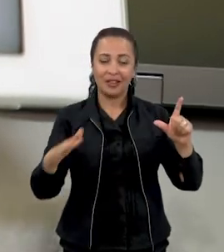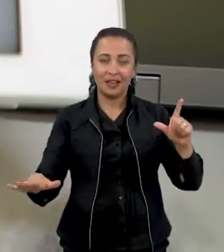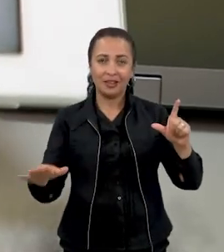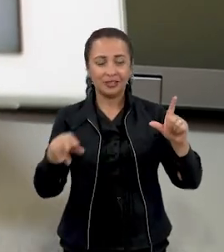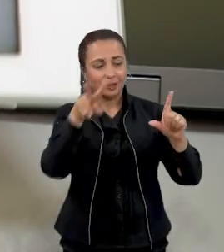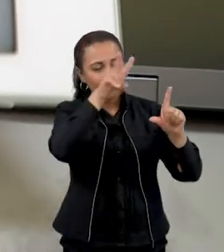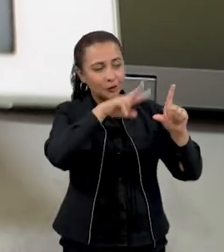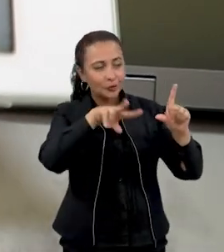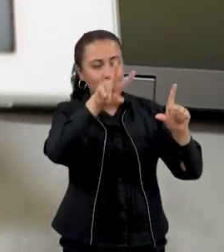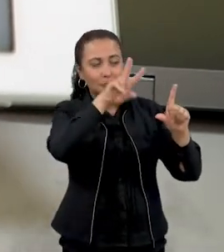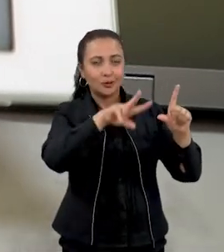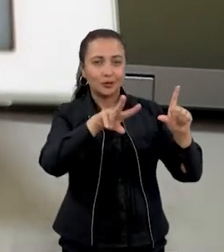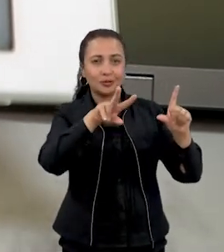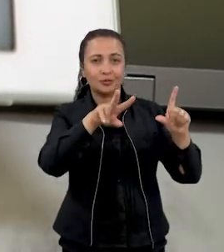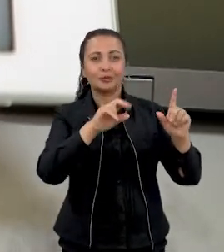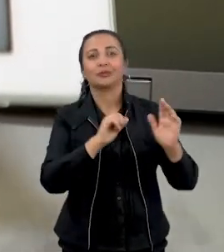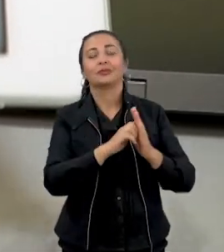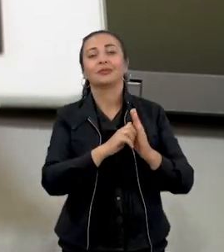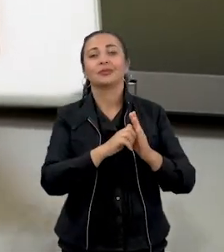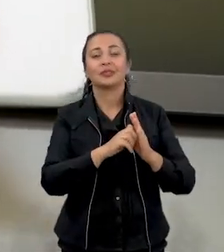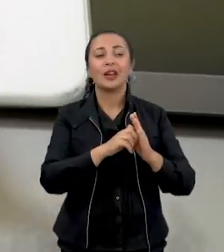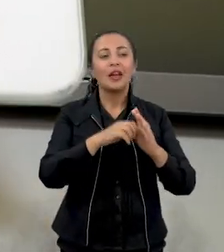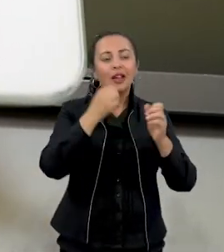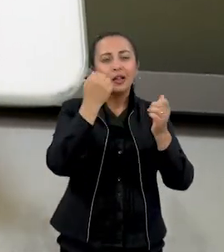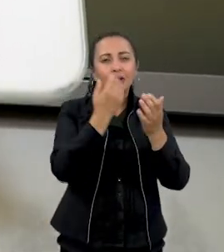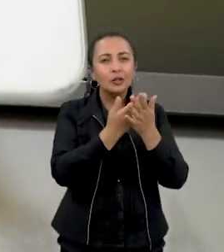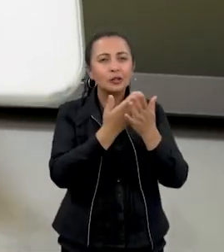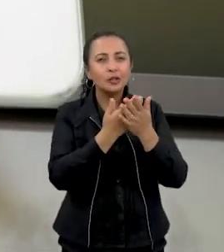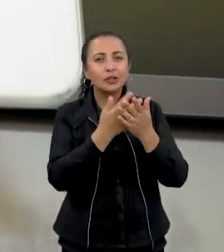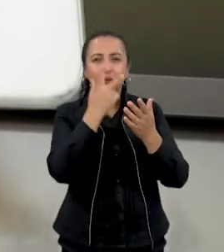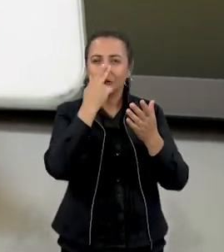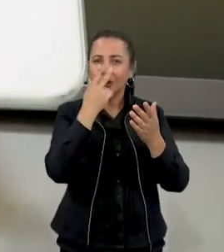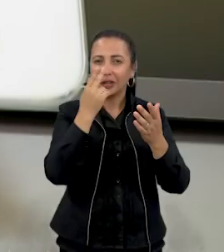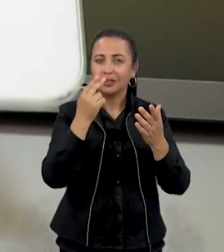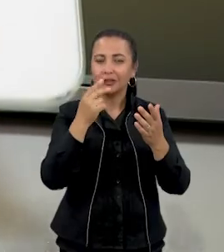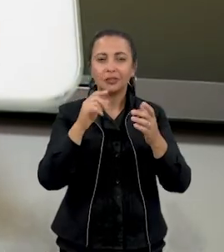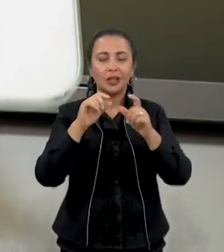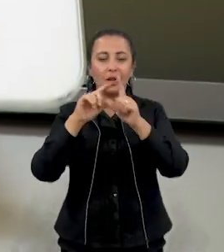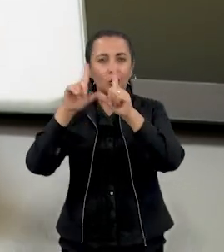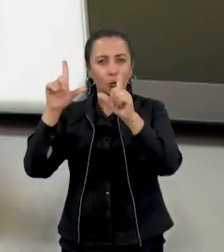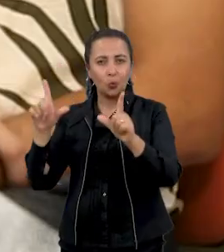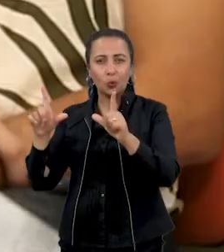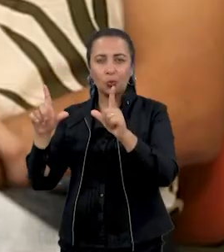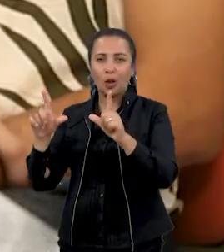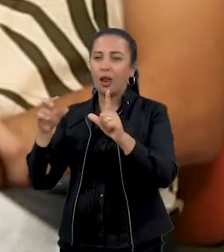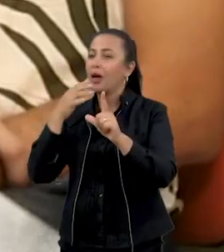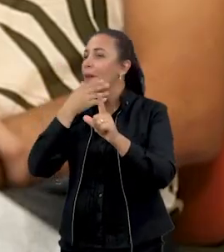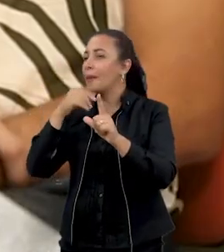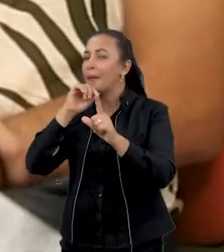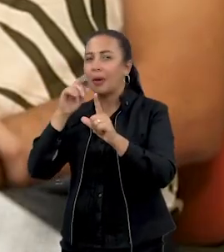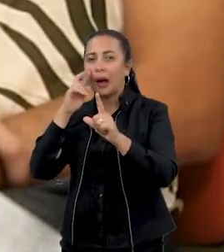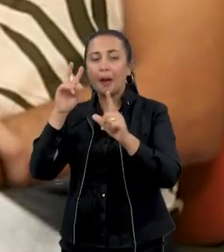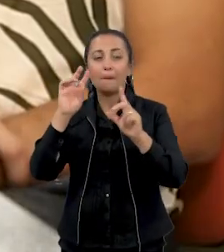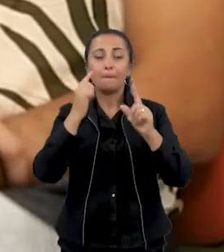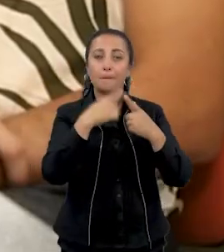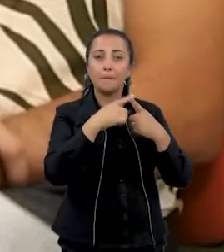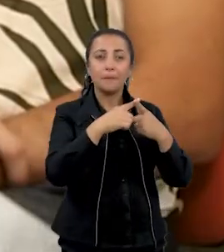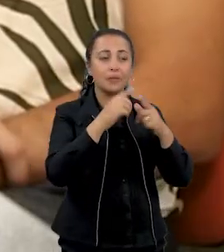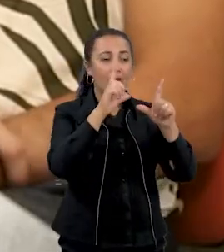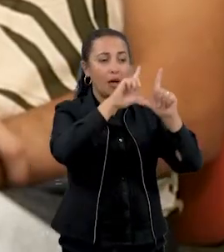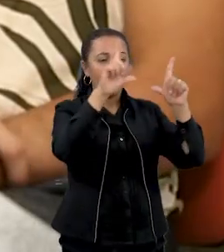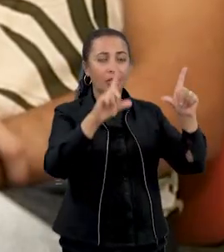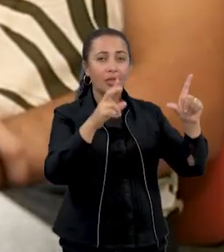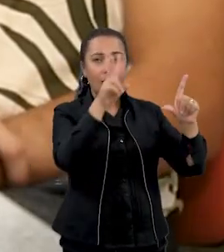né, a visualização da criança. E o estilo dela é um pouco diferente do estilo dos pais, porque ela é muito mais focada